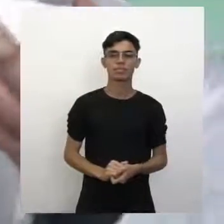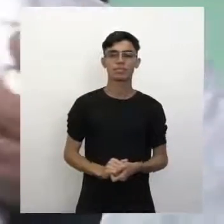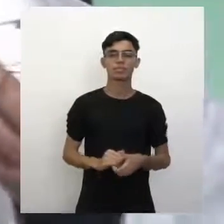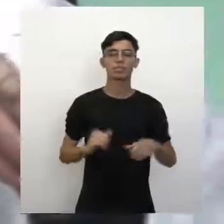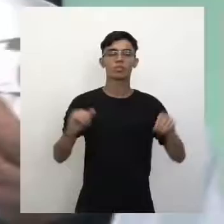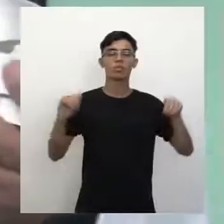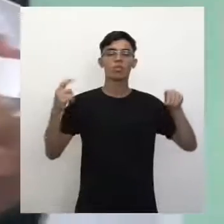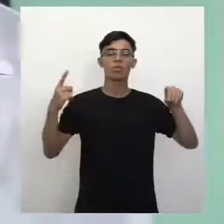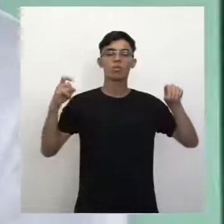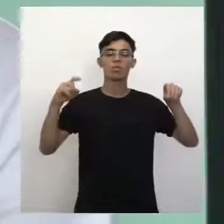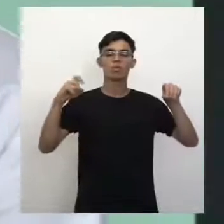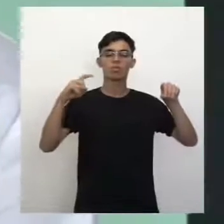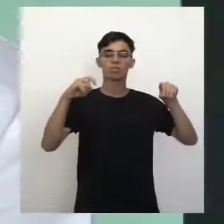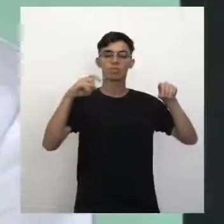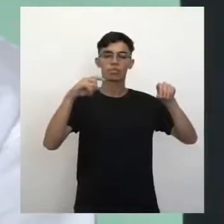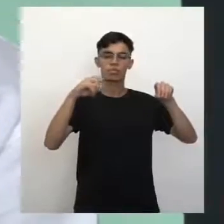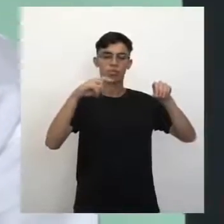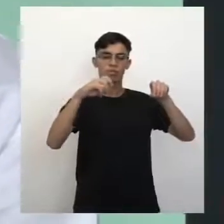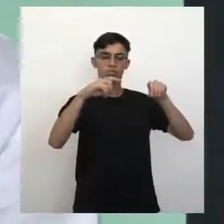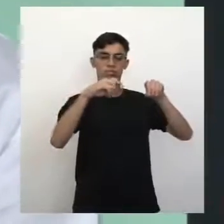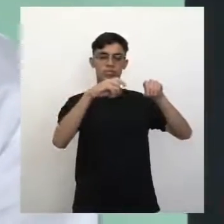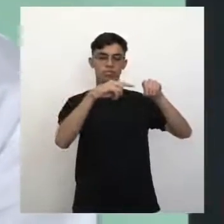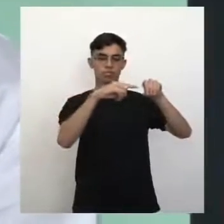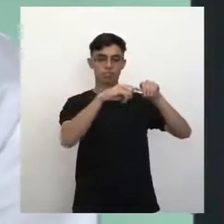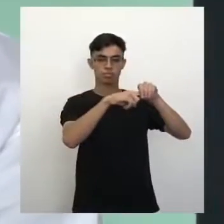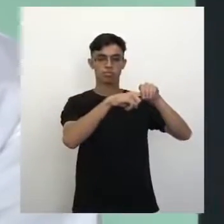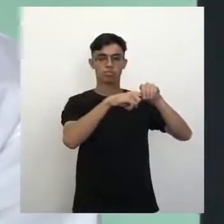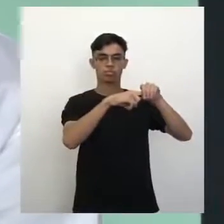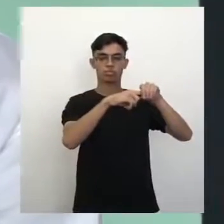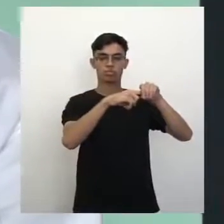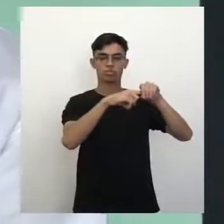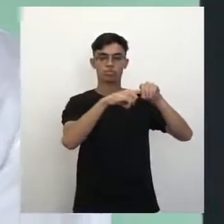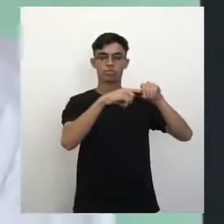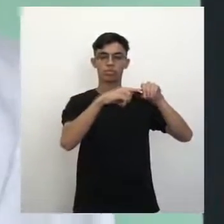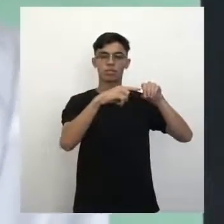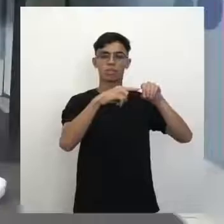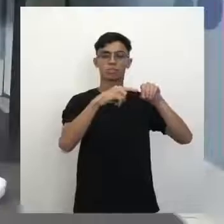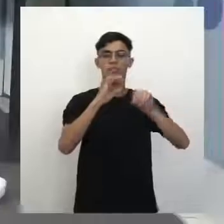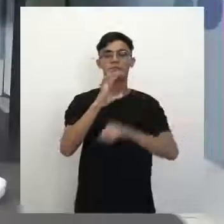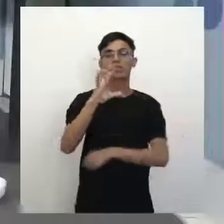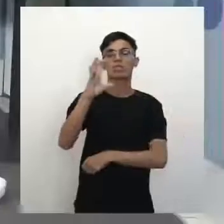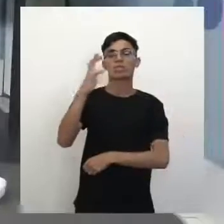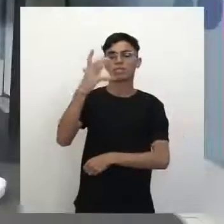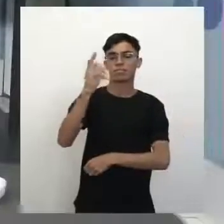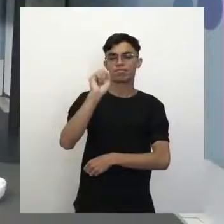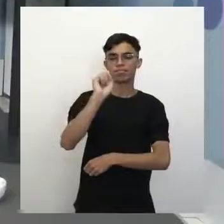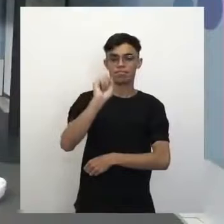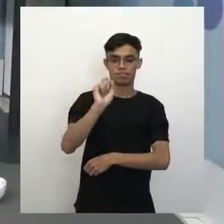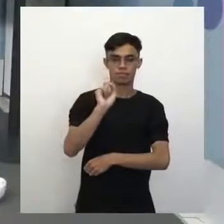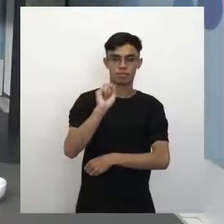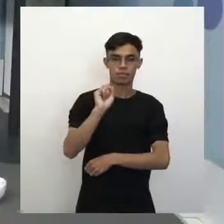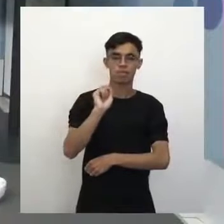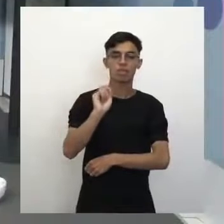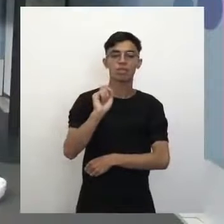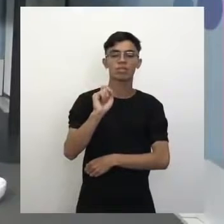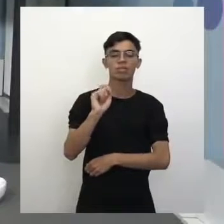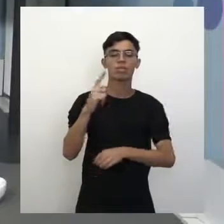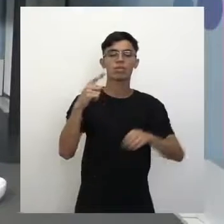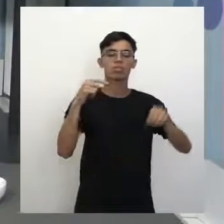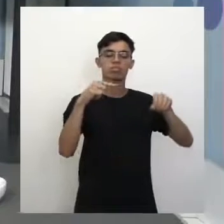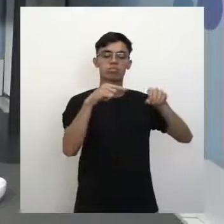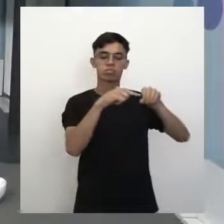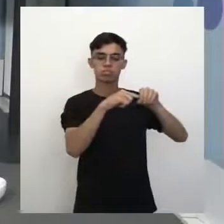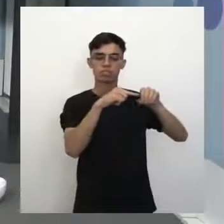óvulo... Tá, deixa eu ver aqui. Então, a partir do momento que ele vai lá e fecunda o óvulo, o que vai acontecer lá